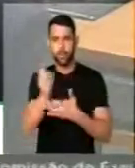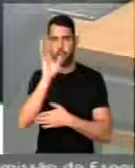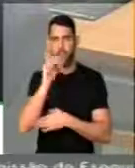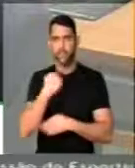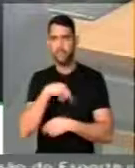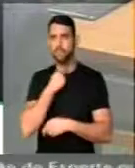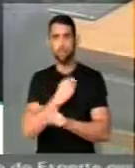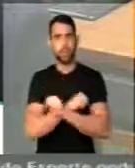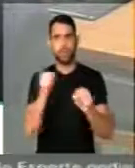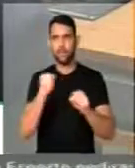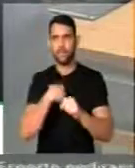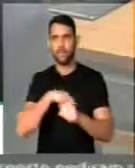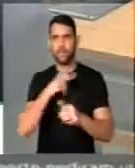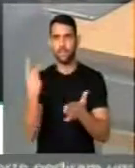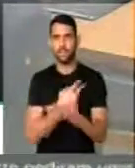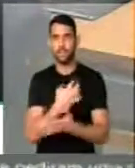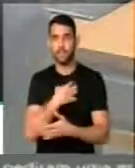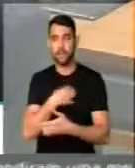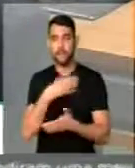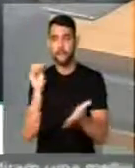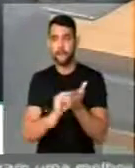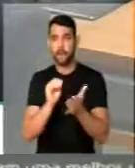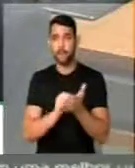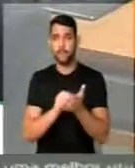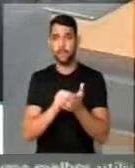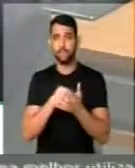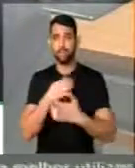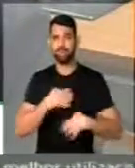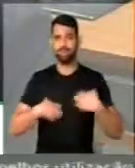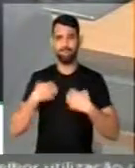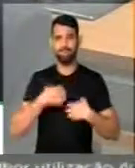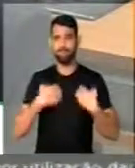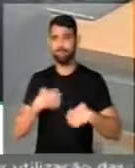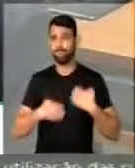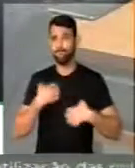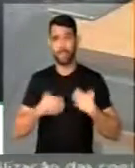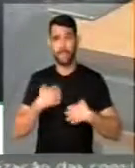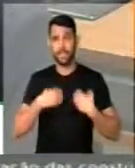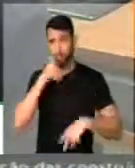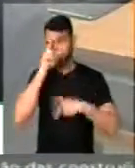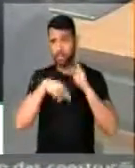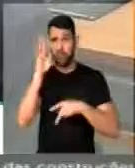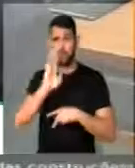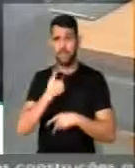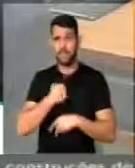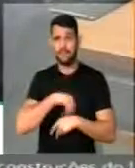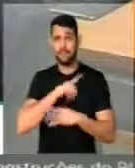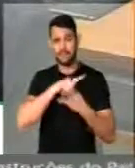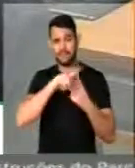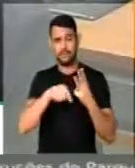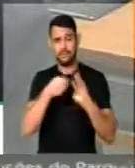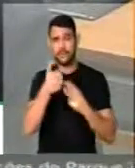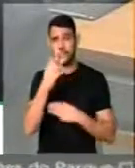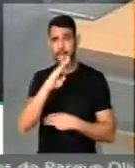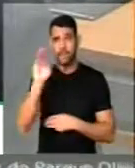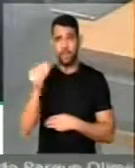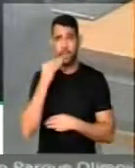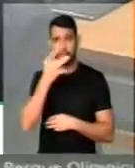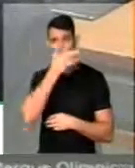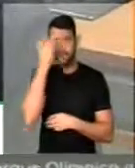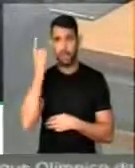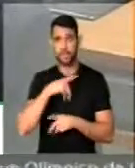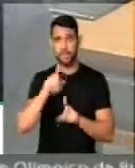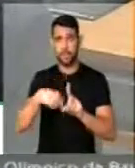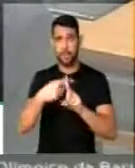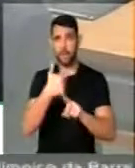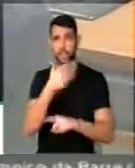não aguenta mais essa situação. O desespero da situação dos brasileiros, desses 13 milhões de brasileiros e